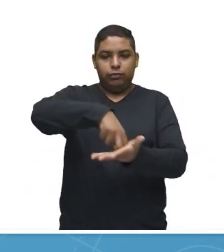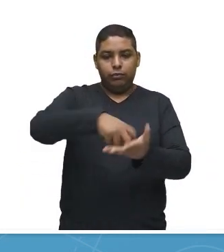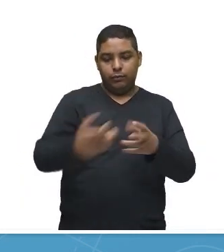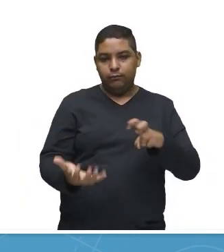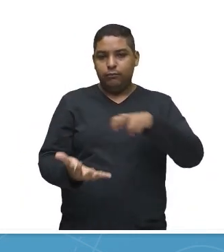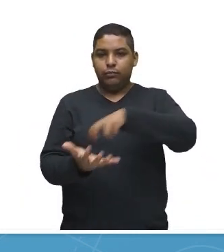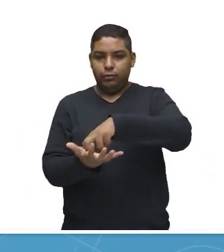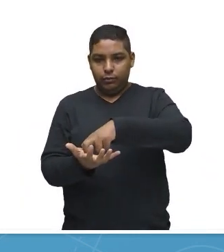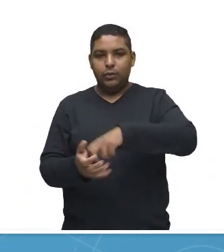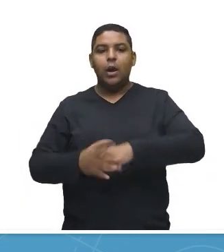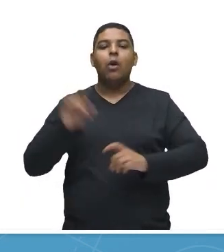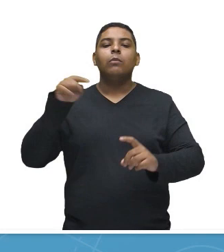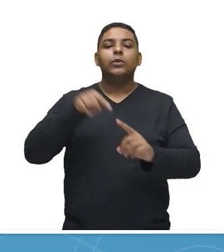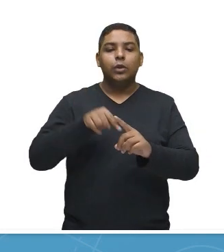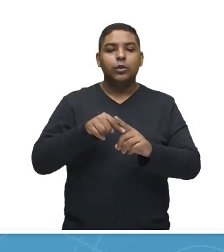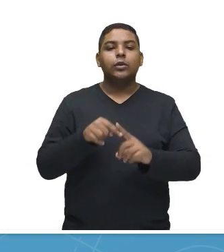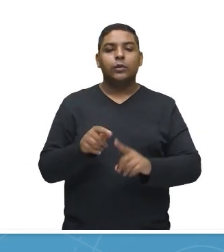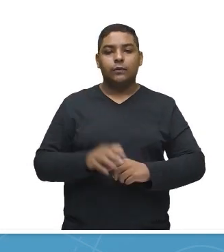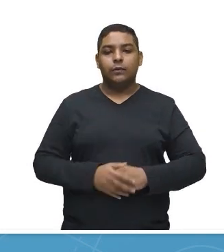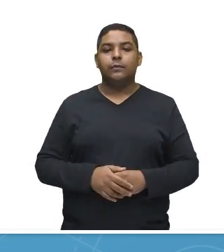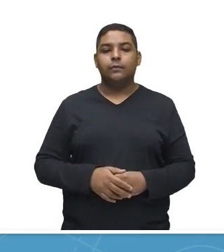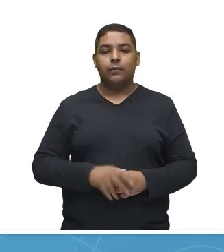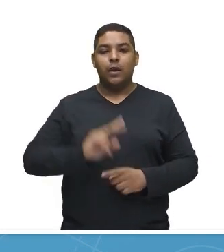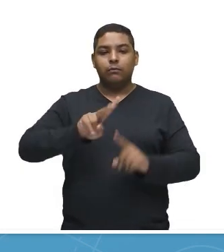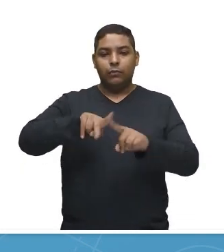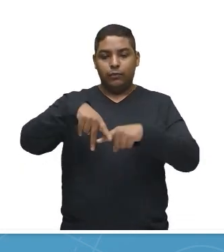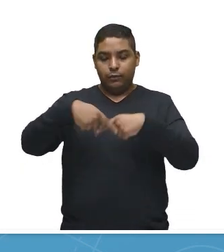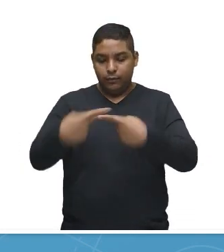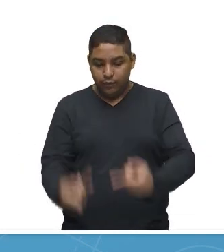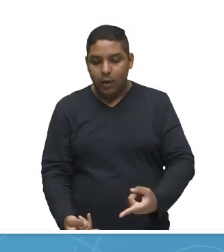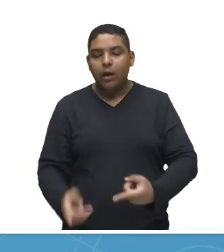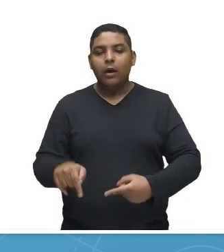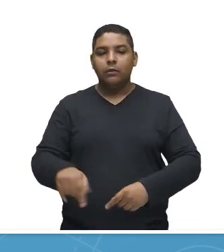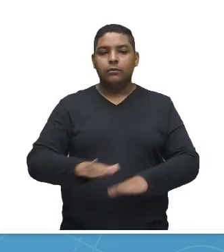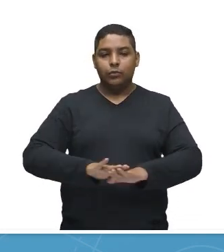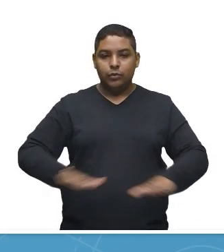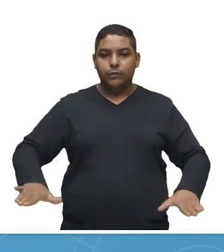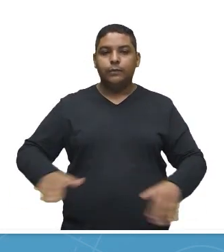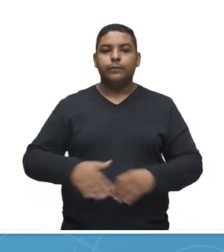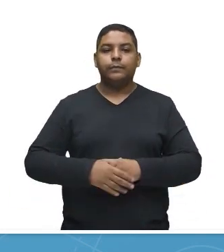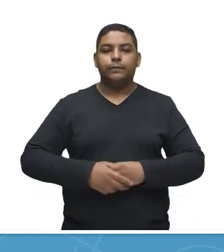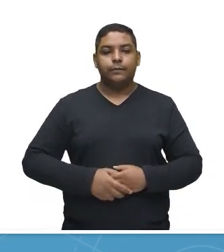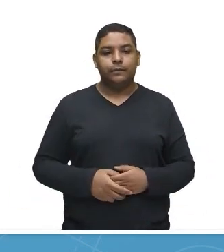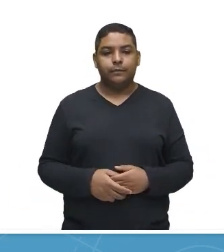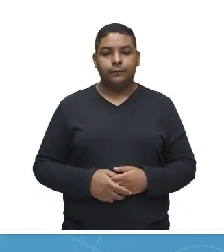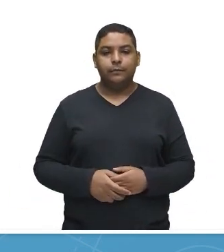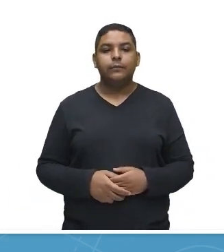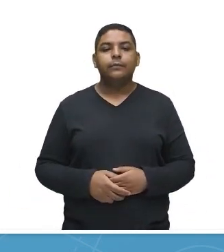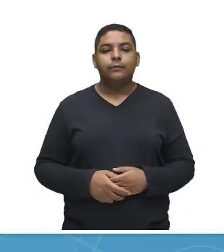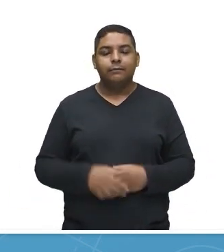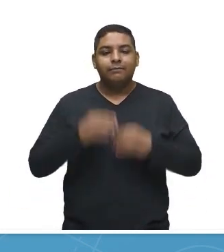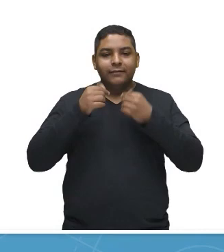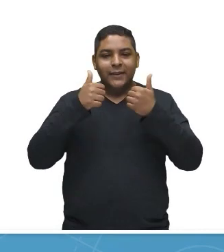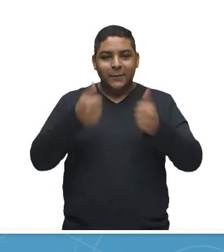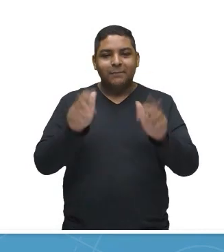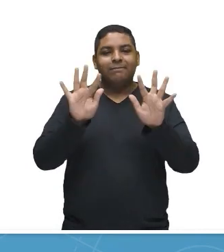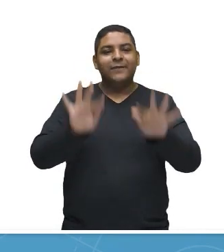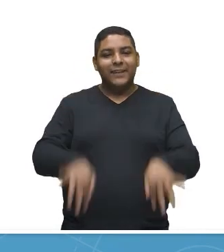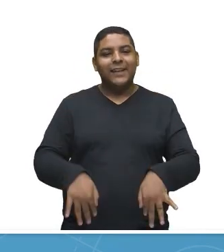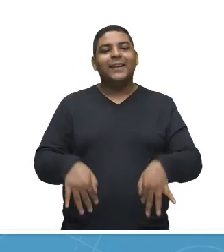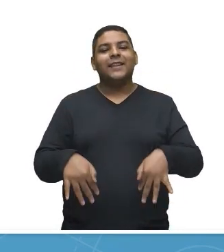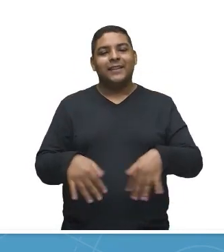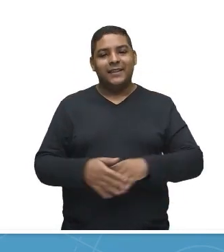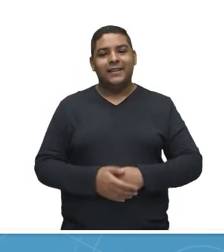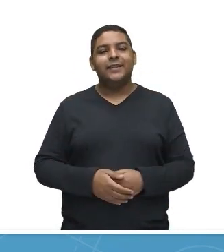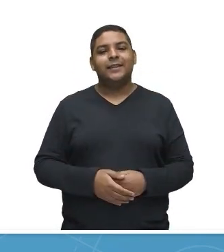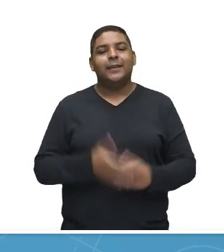no chão e o objetivo é projetar esse adversário ao chão também. Muito bem, e assim nós vamos finalizando